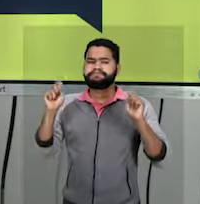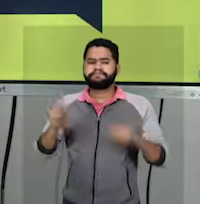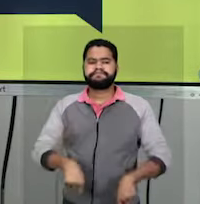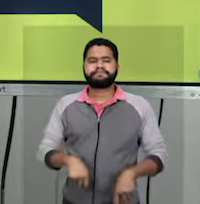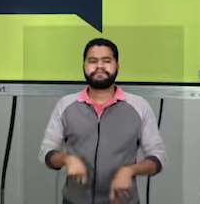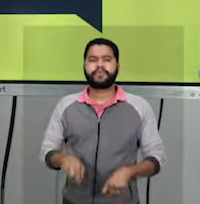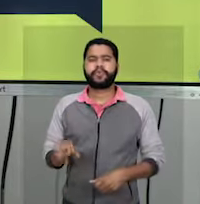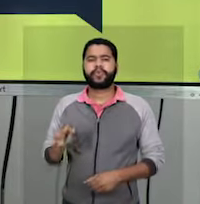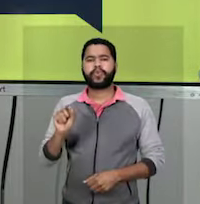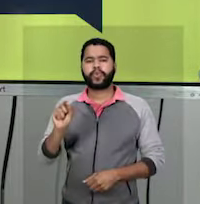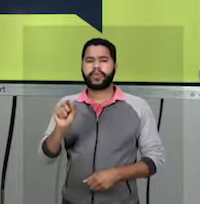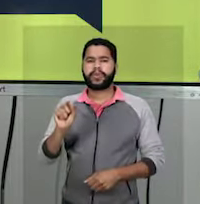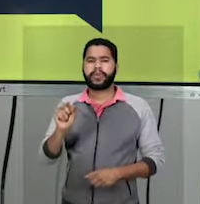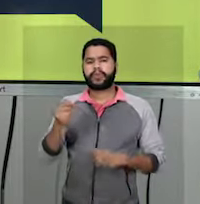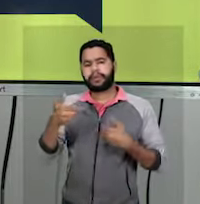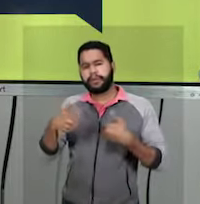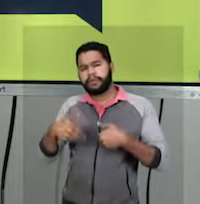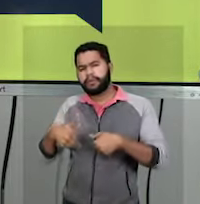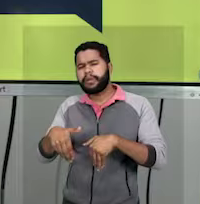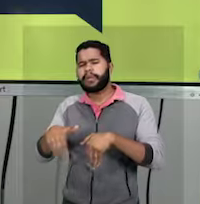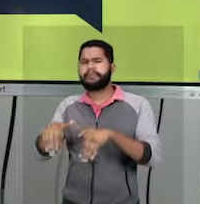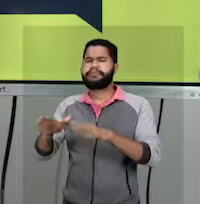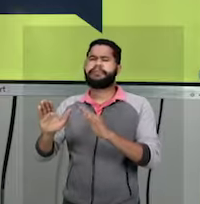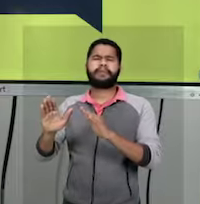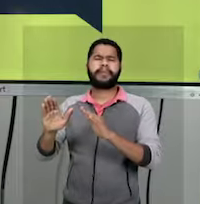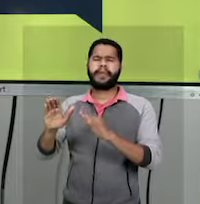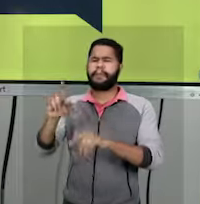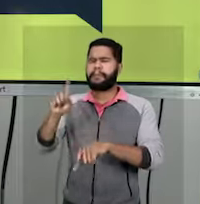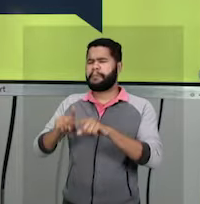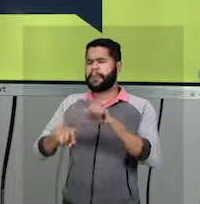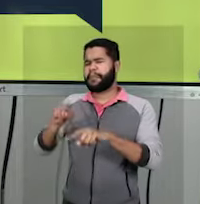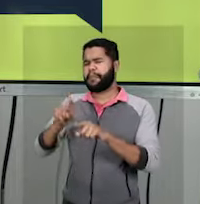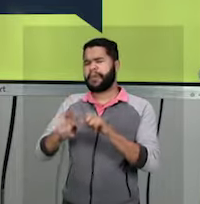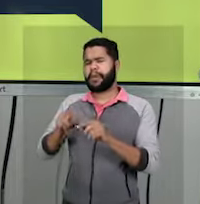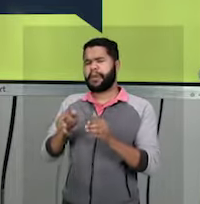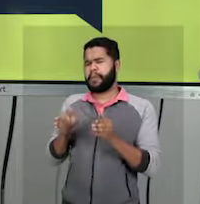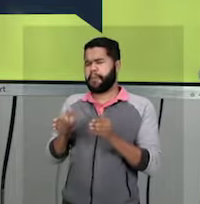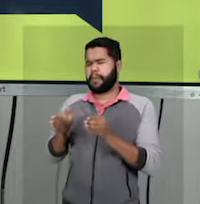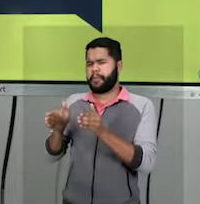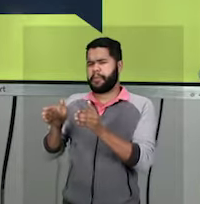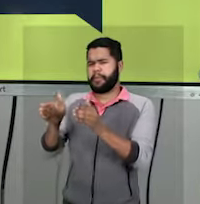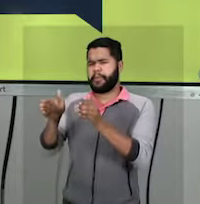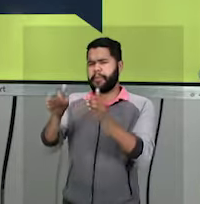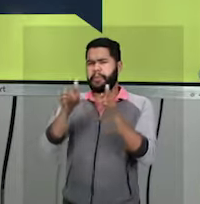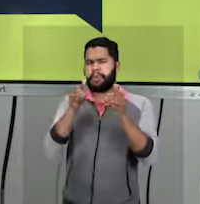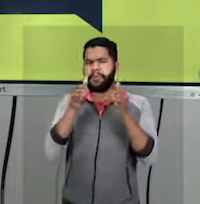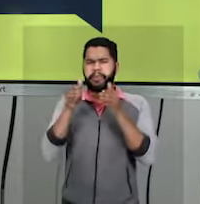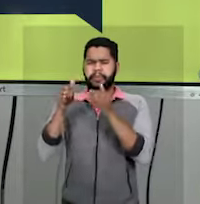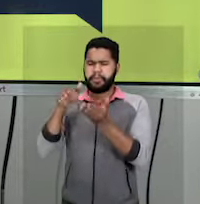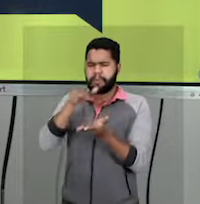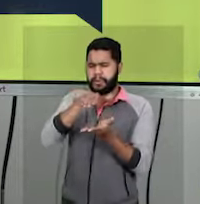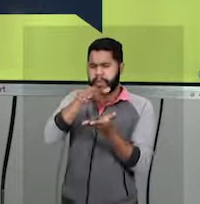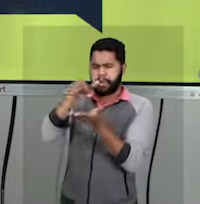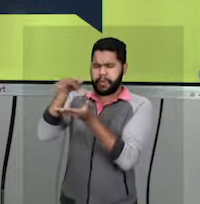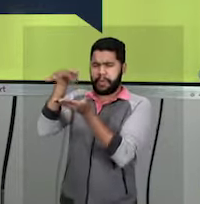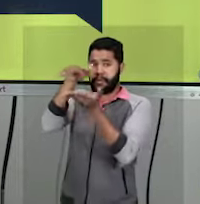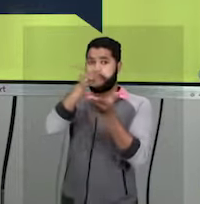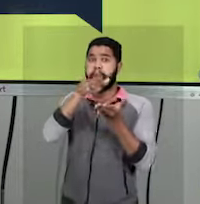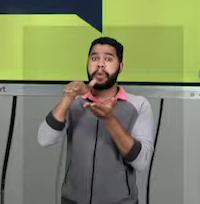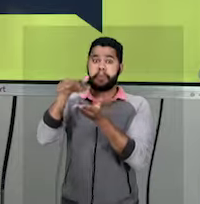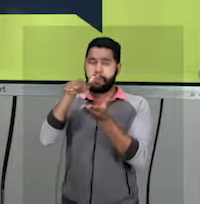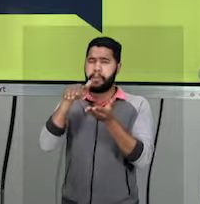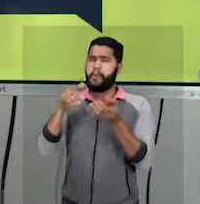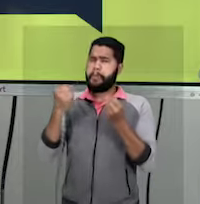de levar Muita mercadoria um grande volume um grande peso de